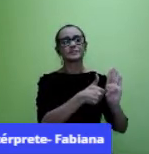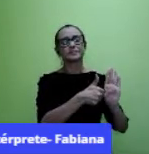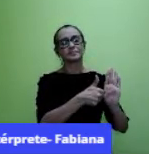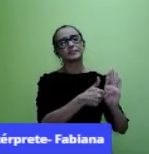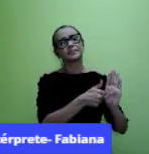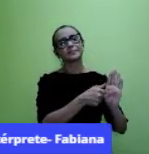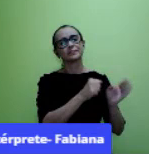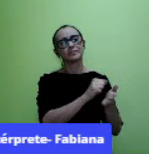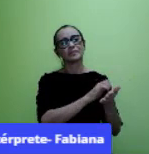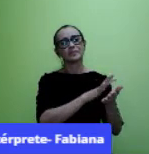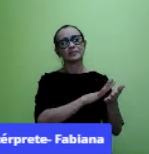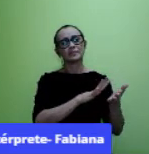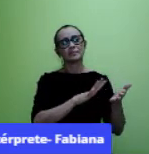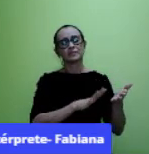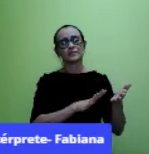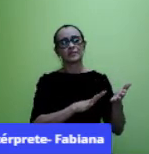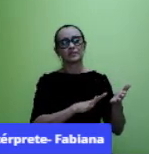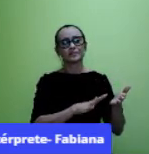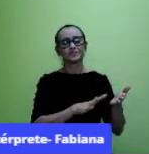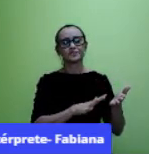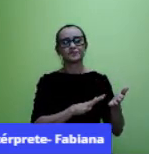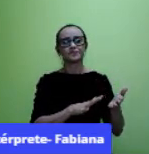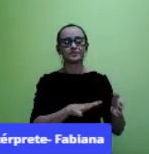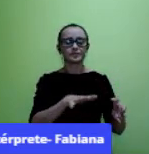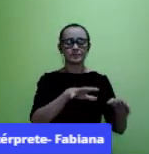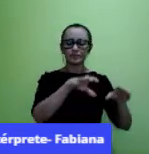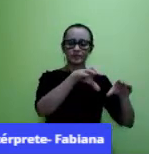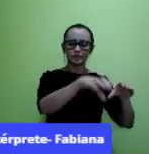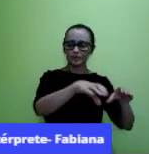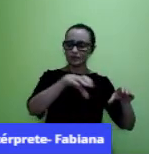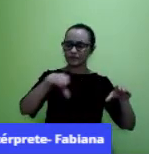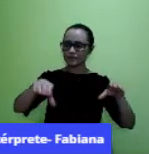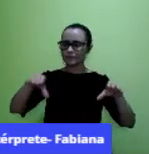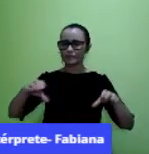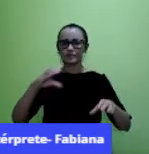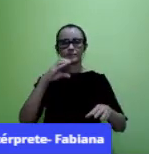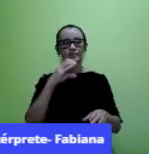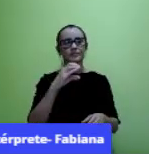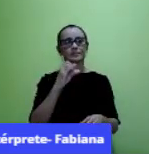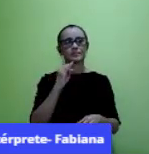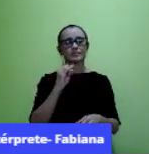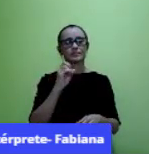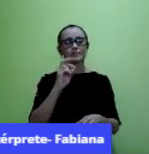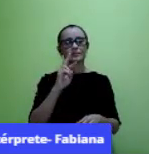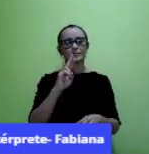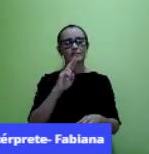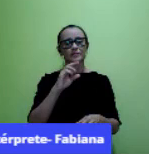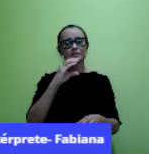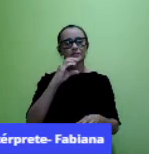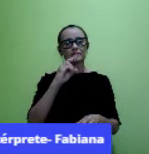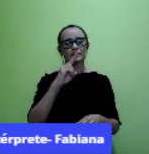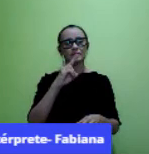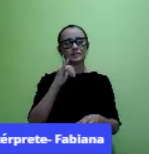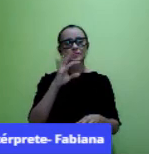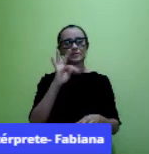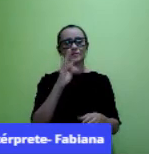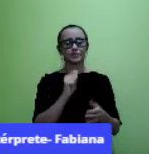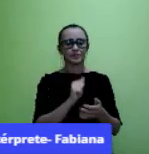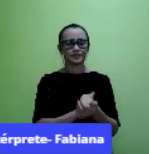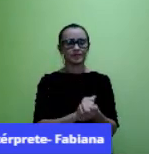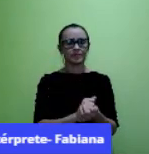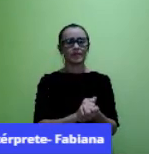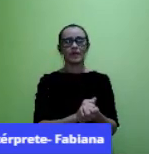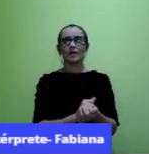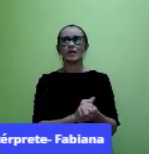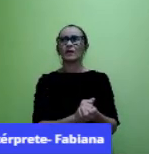atividade de circuito, um circuitinho bem simples. Lá, daqui 3, 4 semanas, eu quero fazer outro